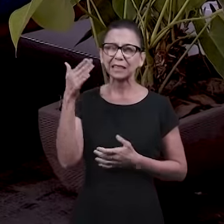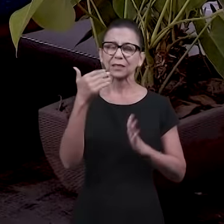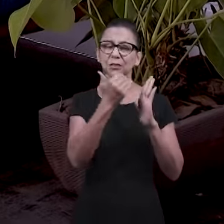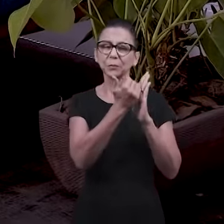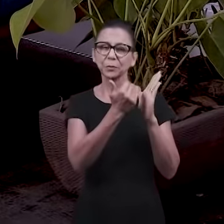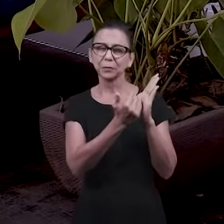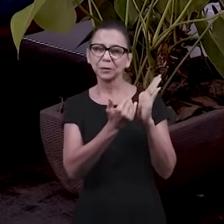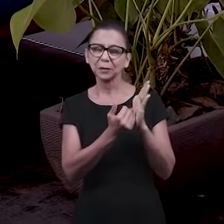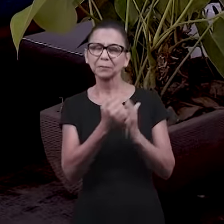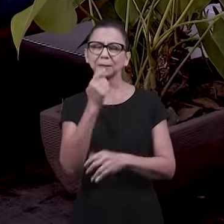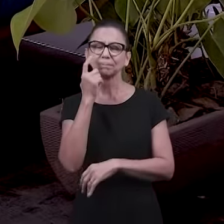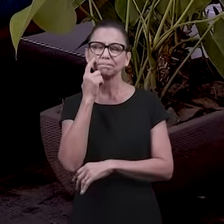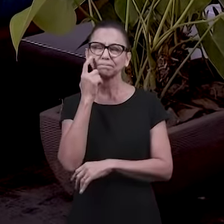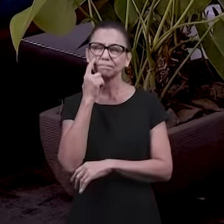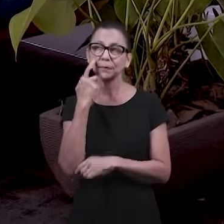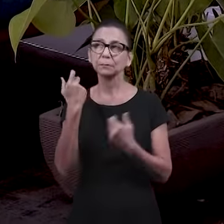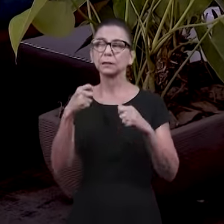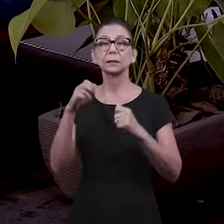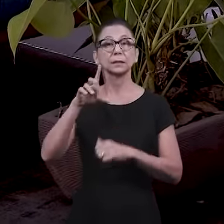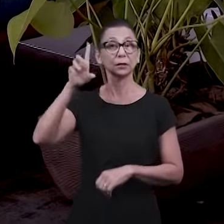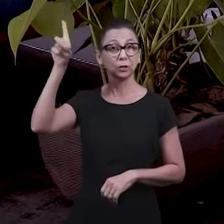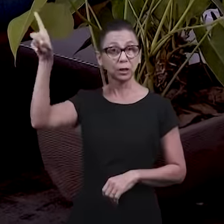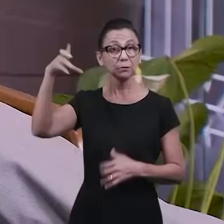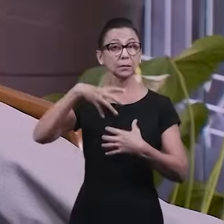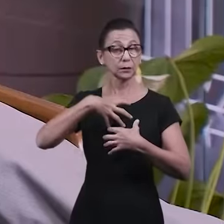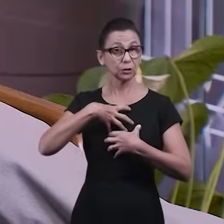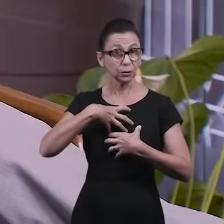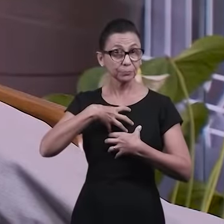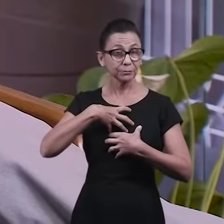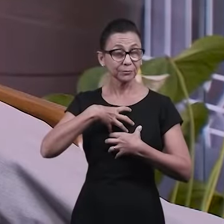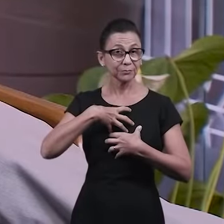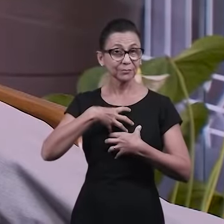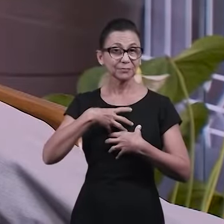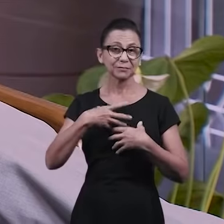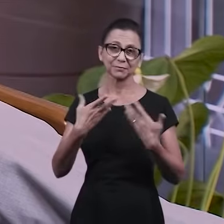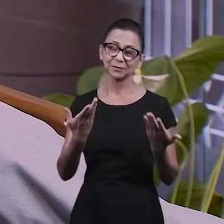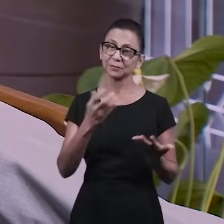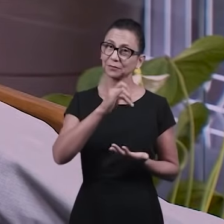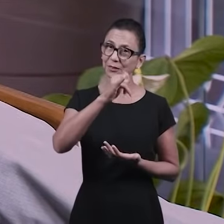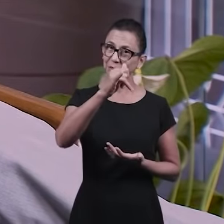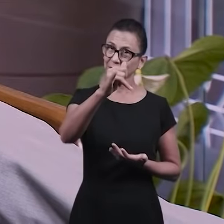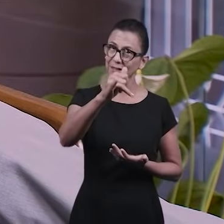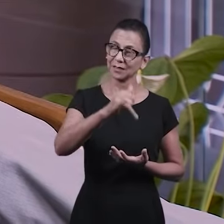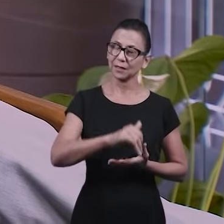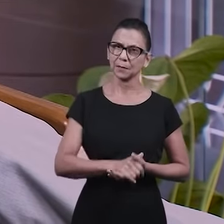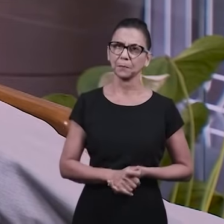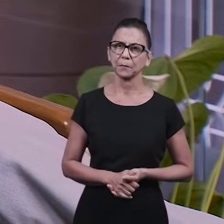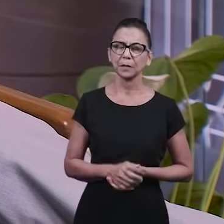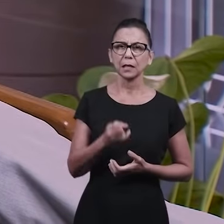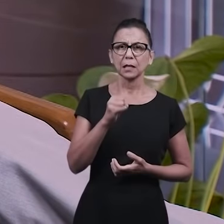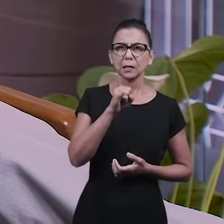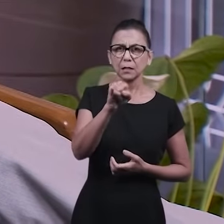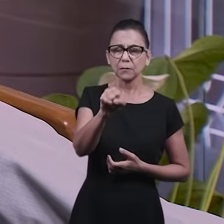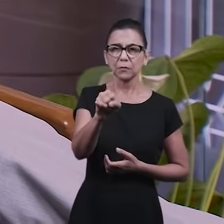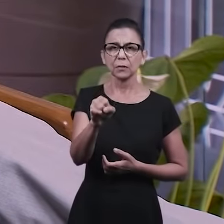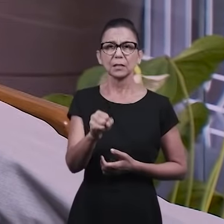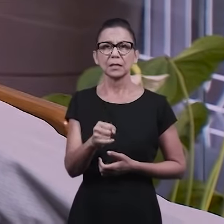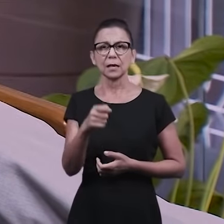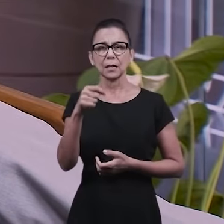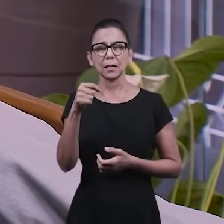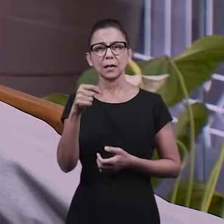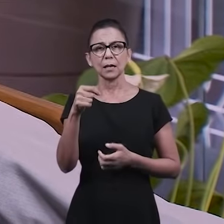precisa de Deus para a sua vida, para o seu coração. Eu quero te dizer que, se você mora no Brasil, nós temos